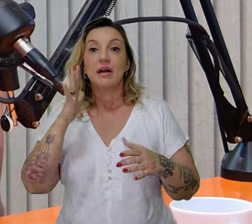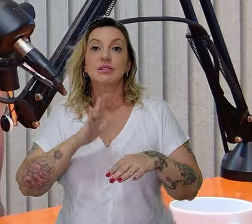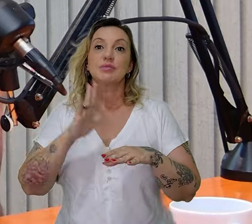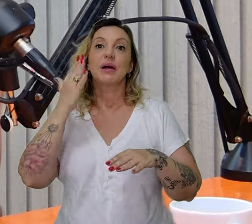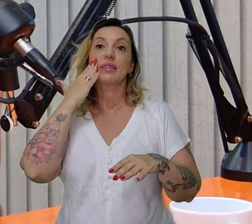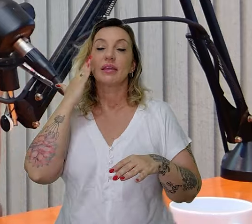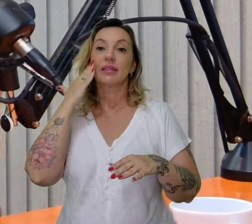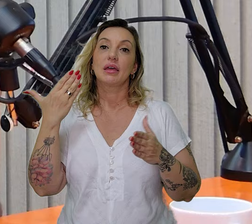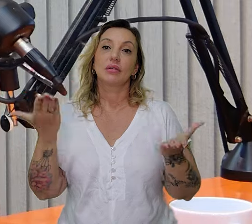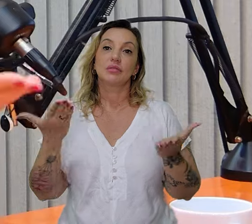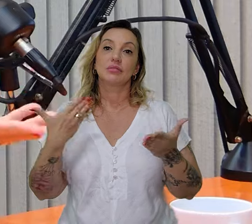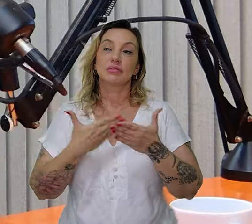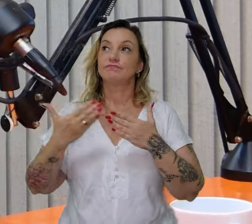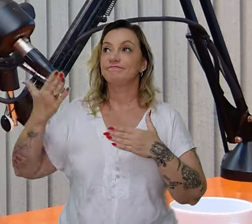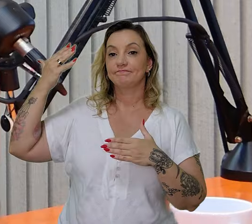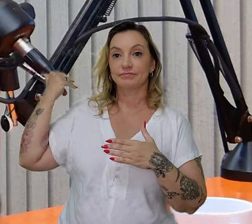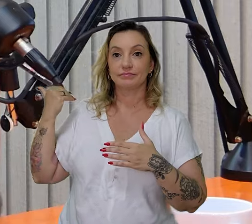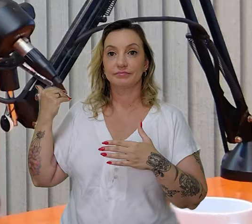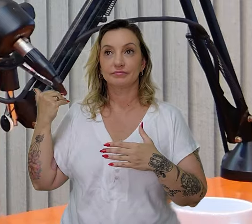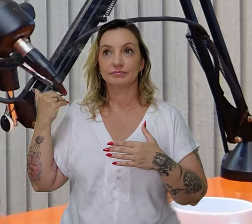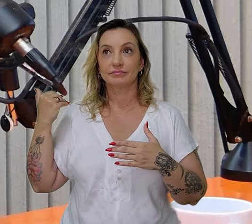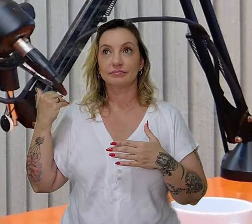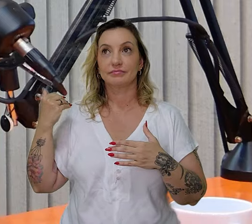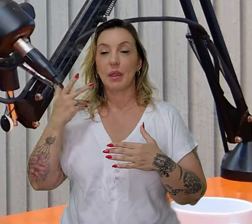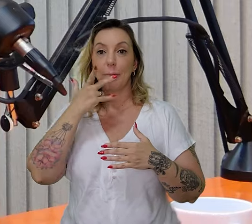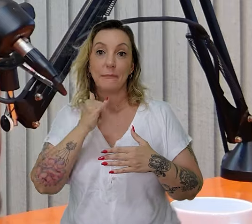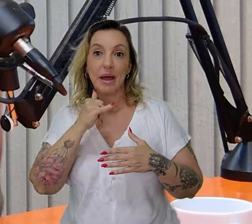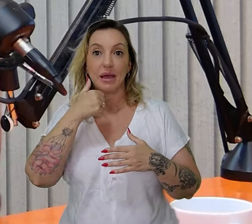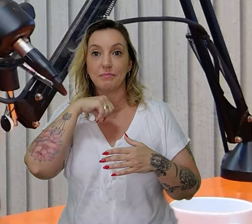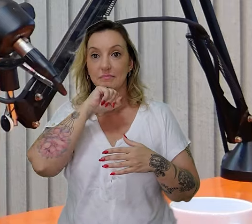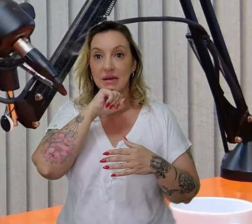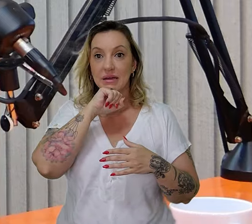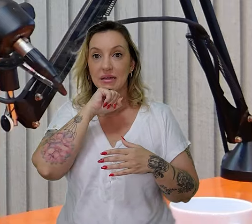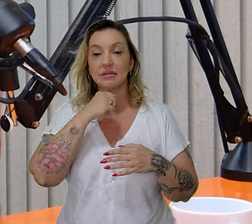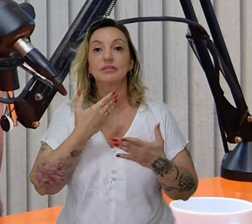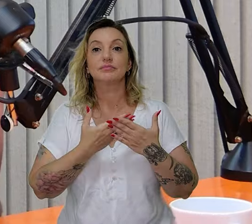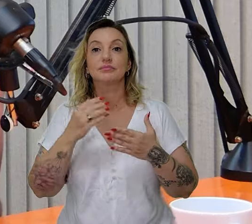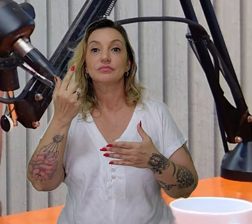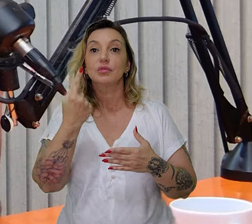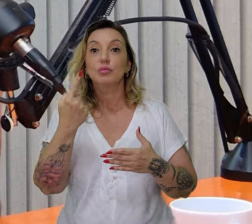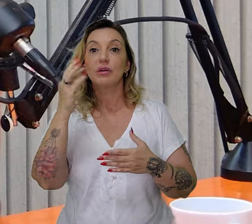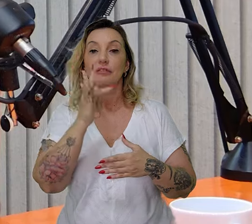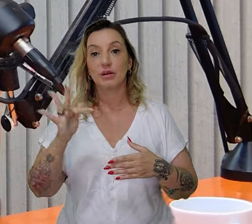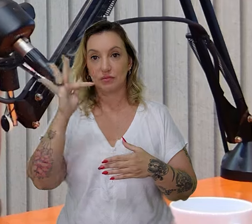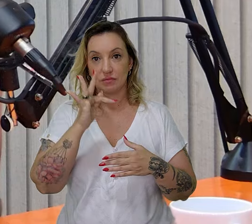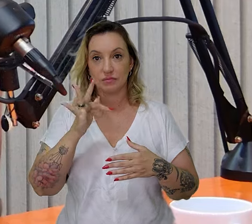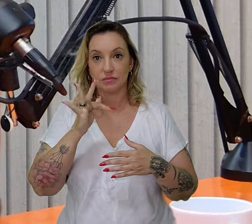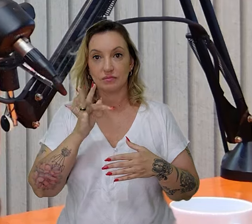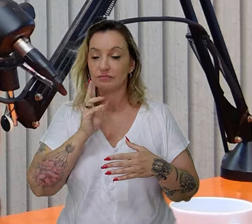fácil de se entender hoje do que na época por exemplo dos meus pais você fazia uma faculdade e